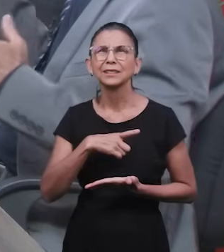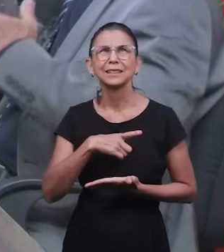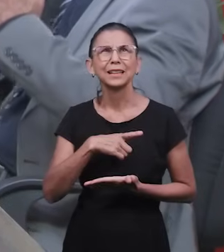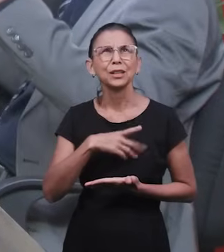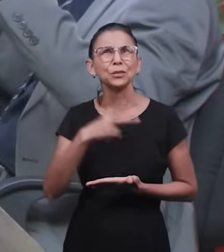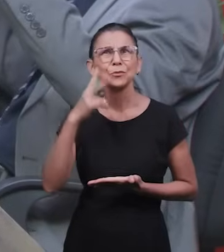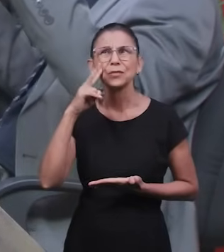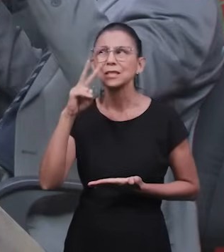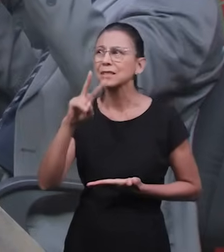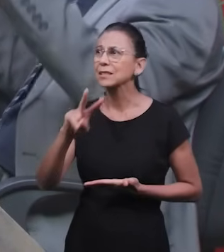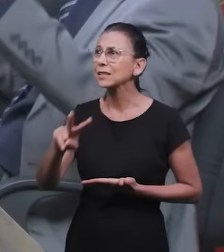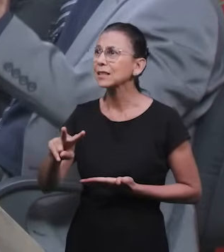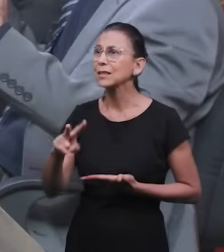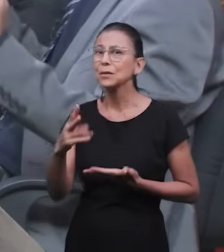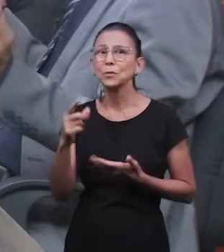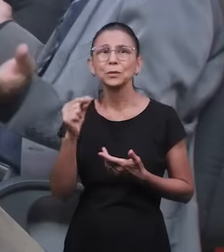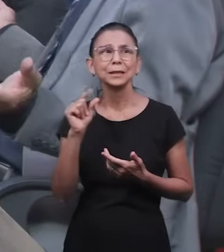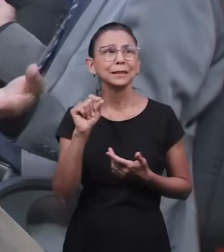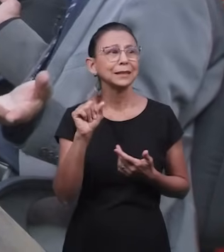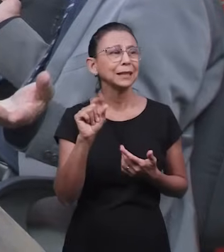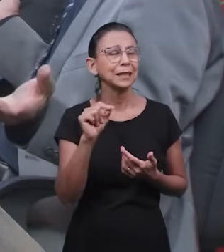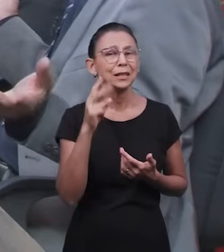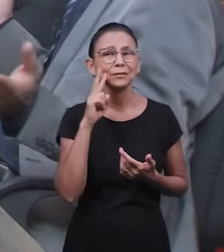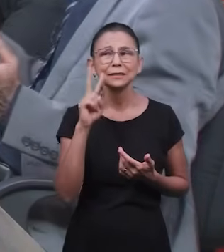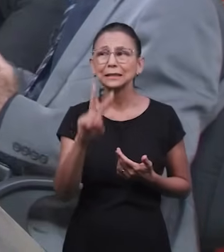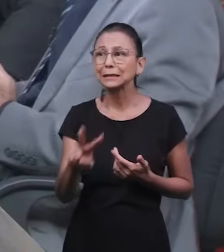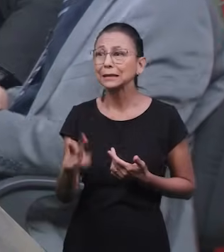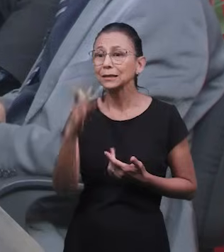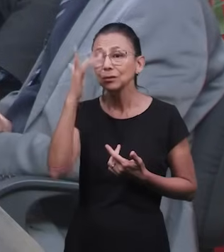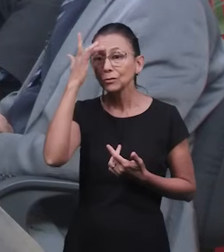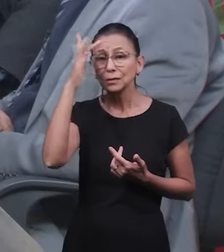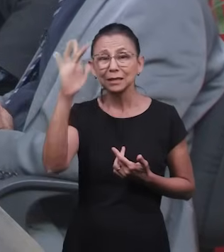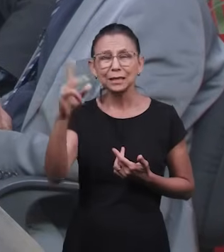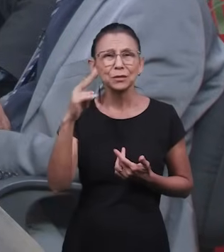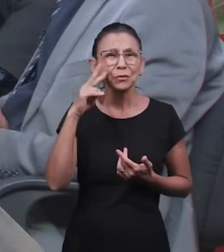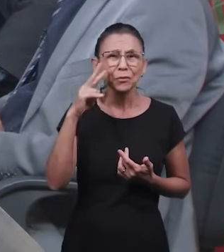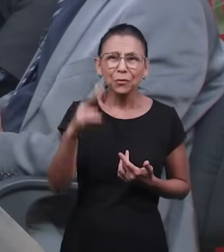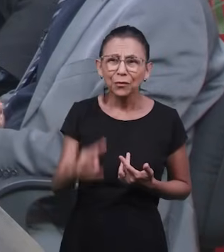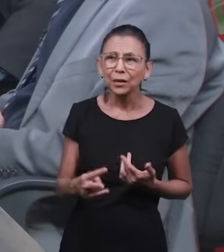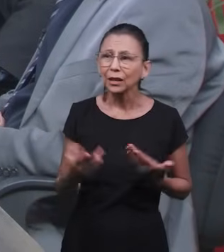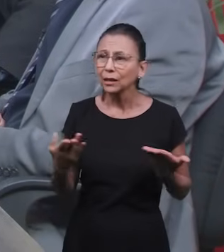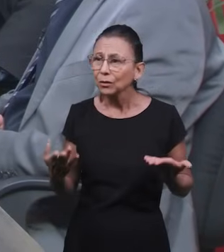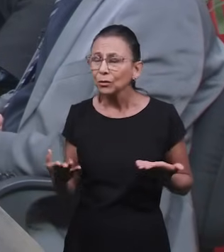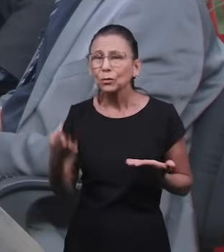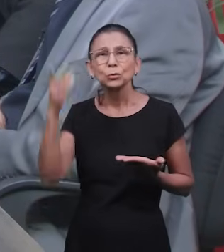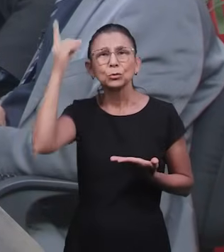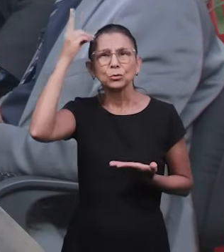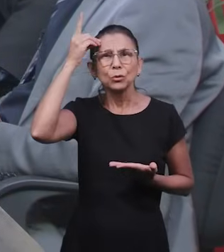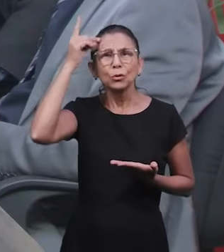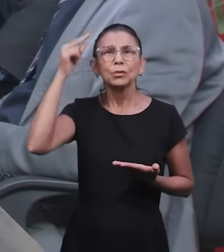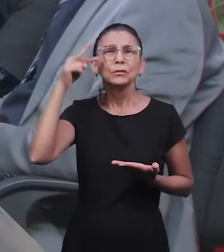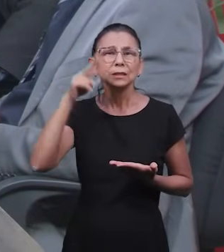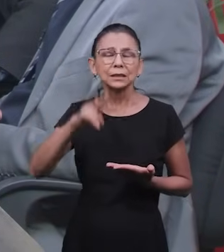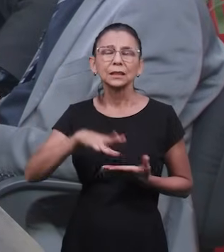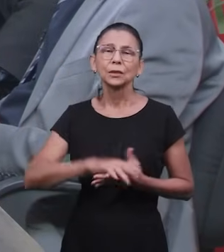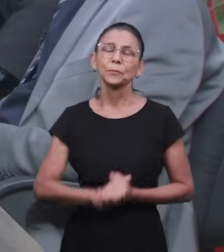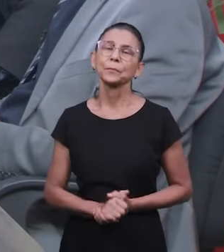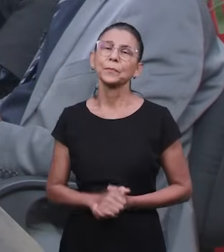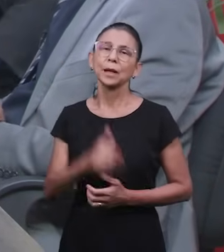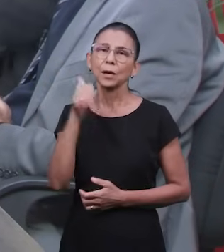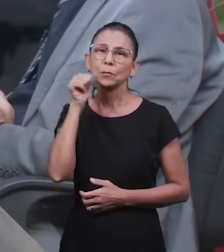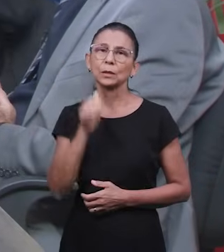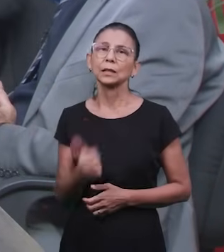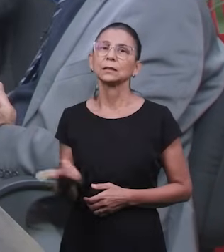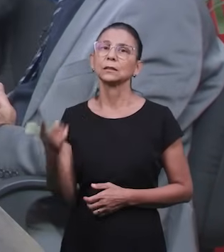a ter visão, mas o que é isso? Ela não sabia o que era aquilo, né? E voltou a procurar